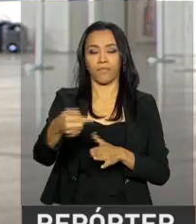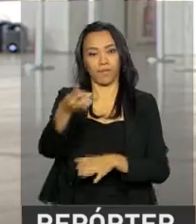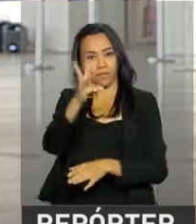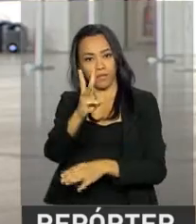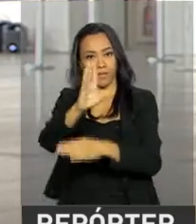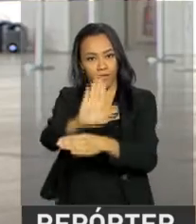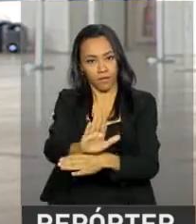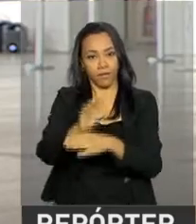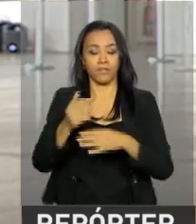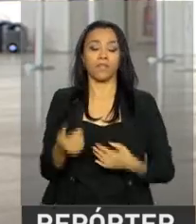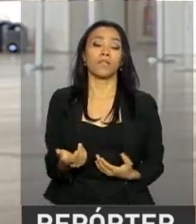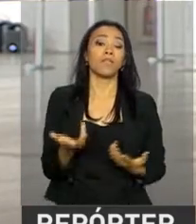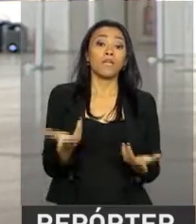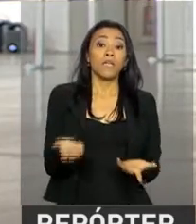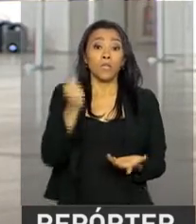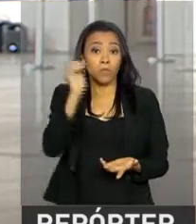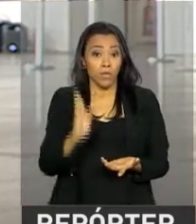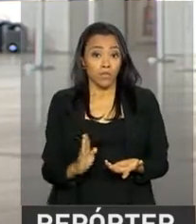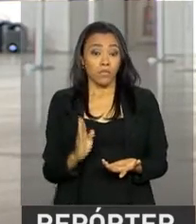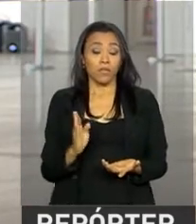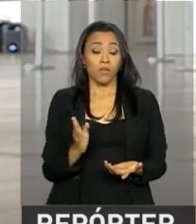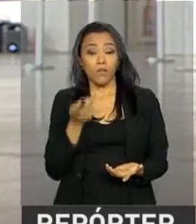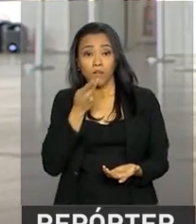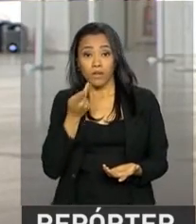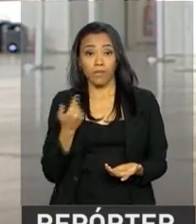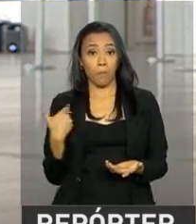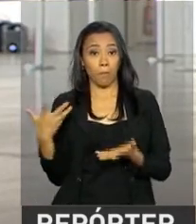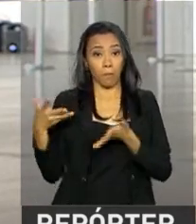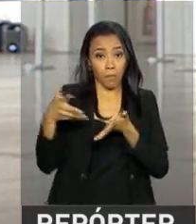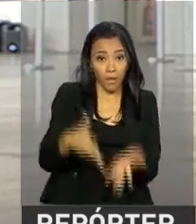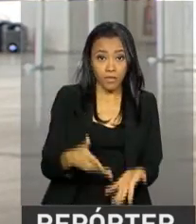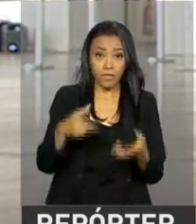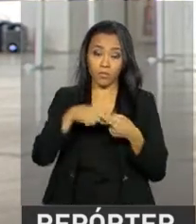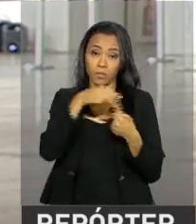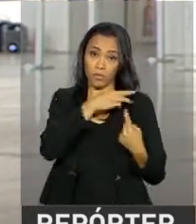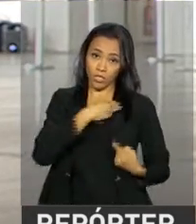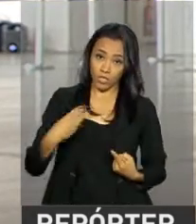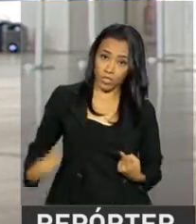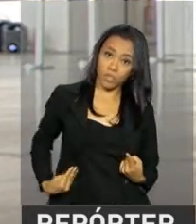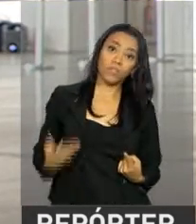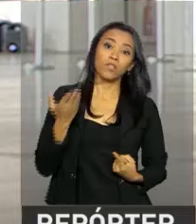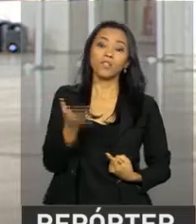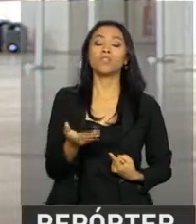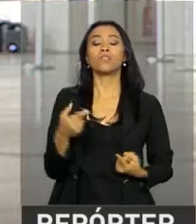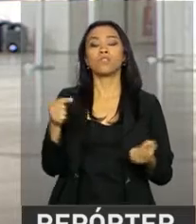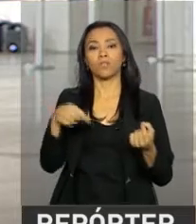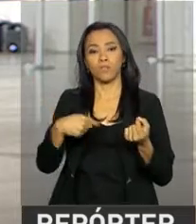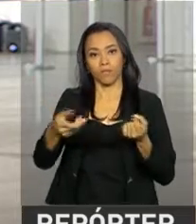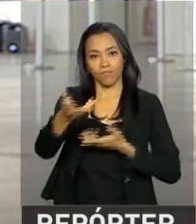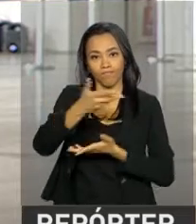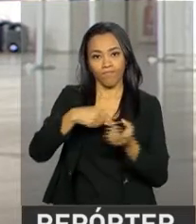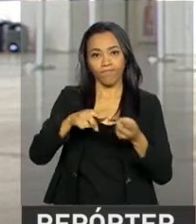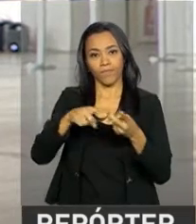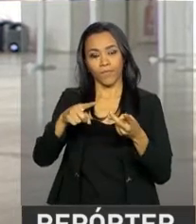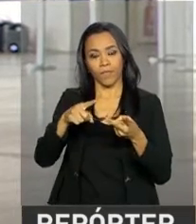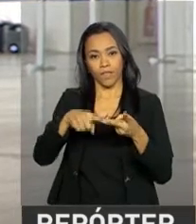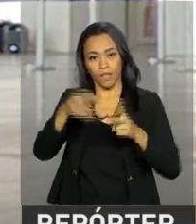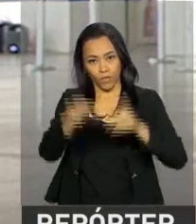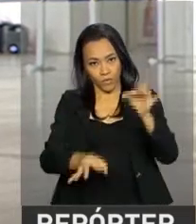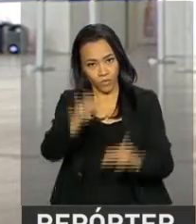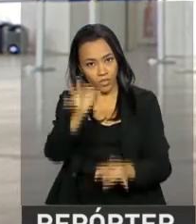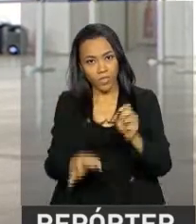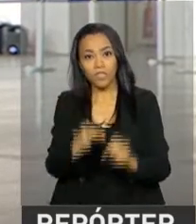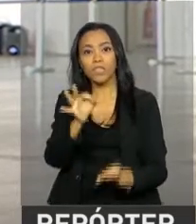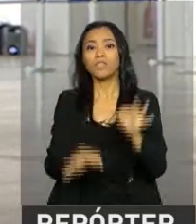perdão pelo lado brasileiro só lembrando a participam também então os ministros das relações exteriores ministro da justiça cidadania